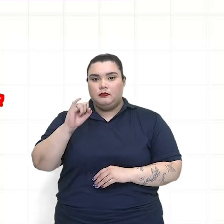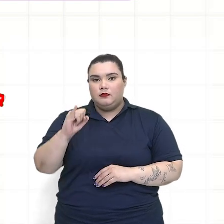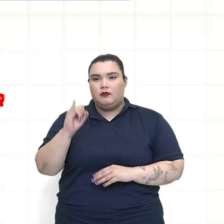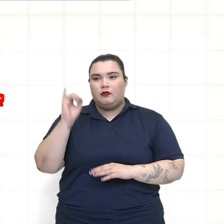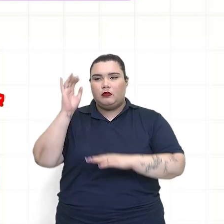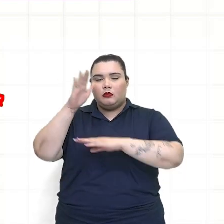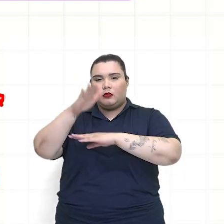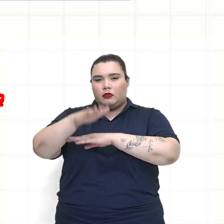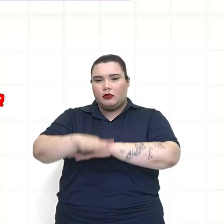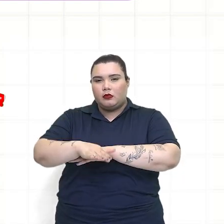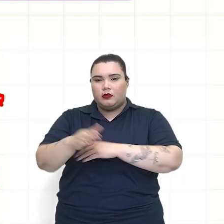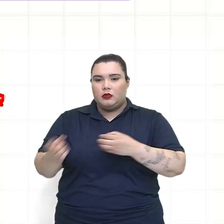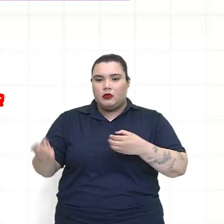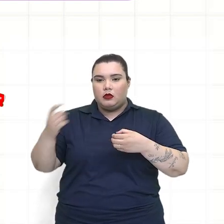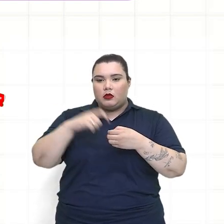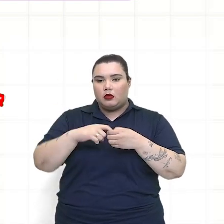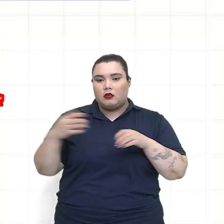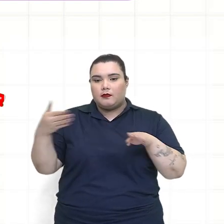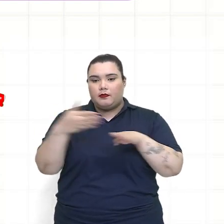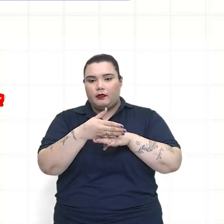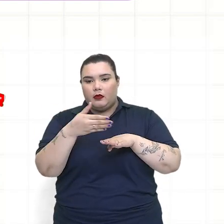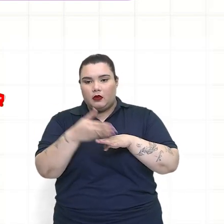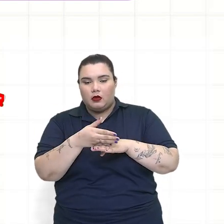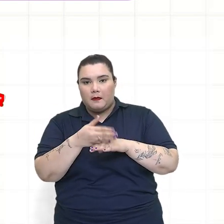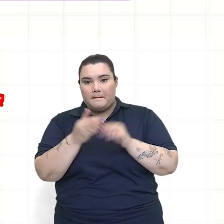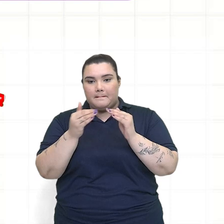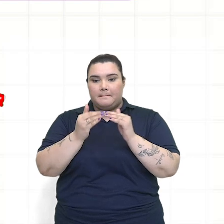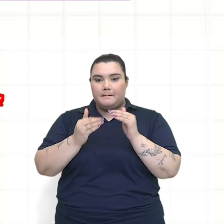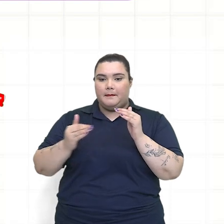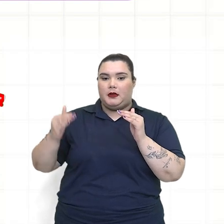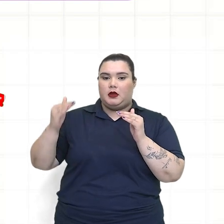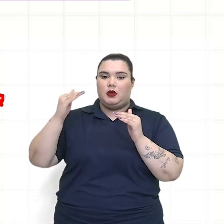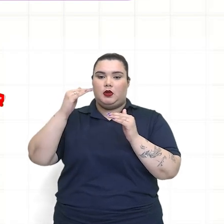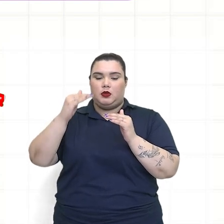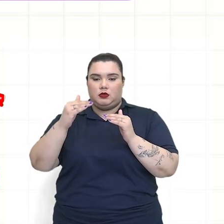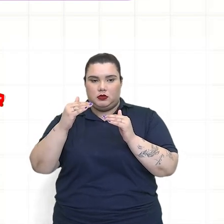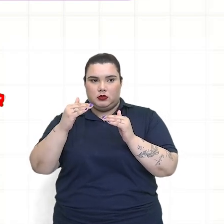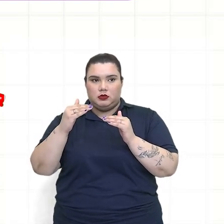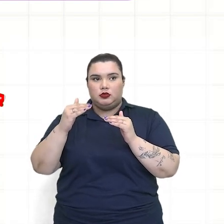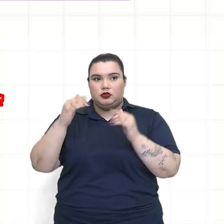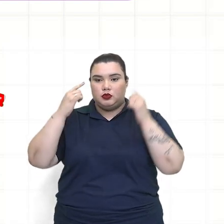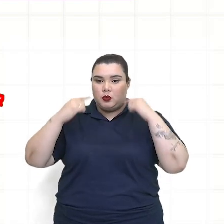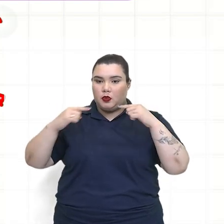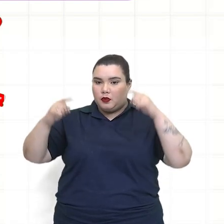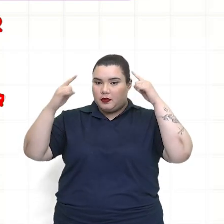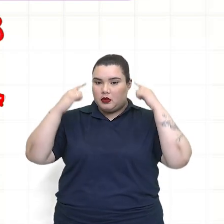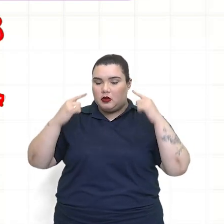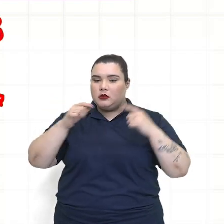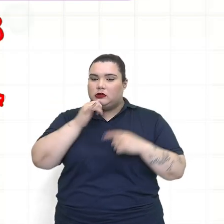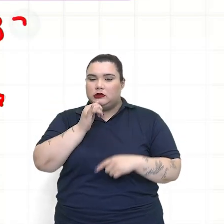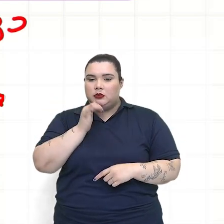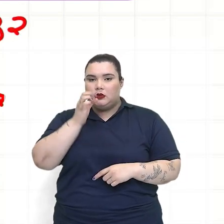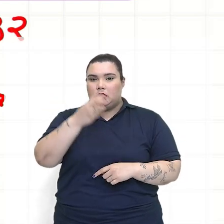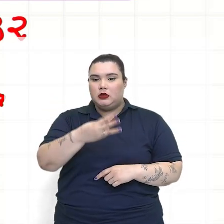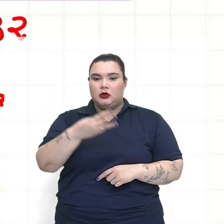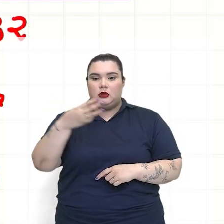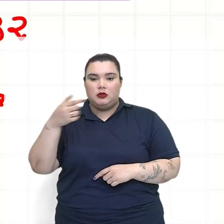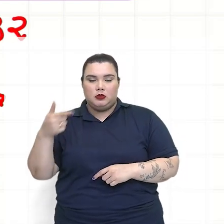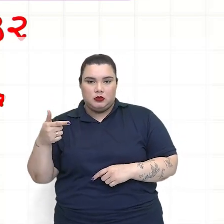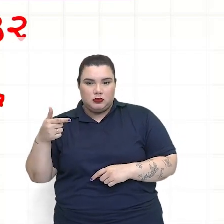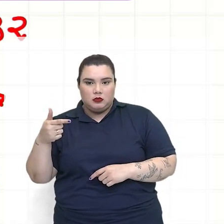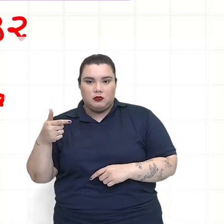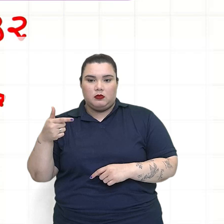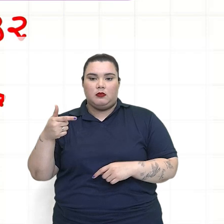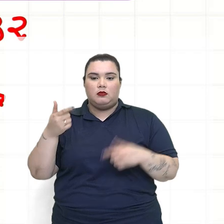do dia, né, entrasse aqui um número maior de ovelhas, vamos supor, 32.